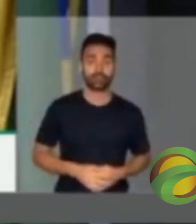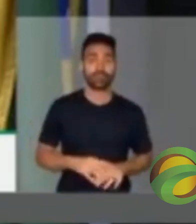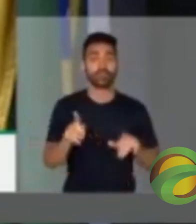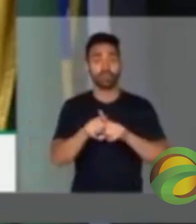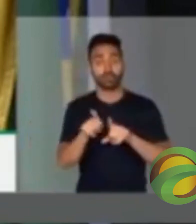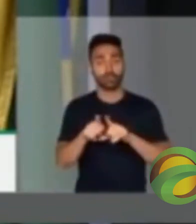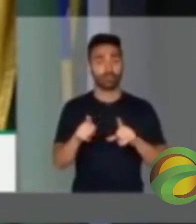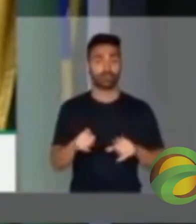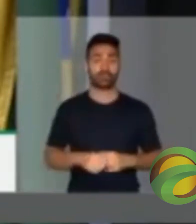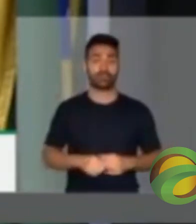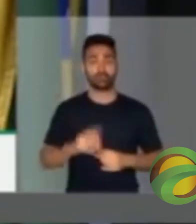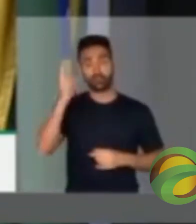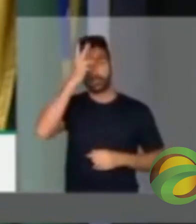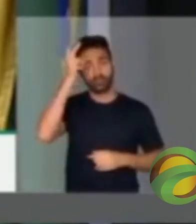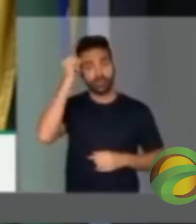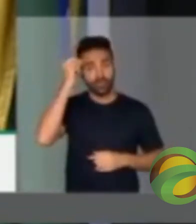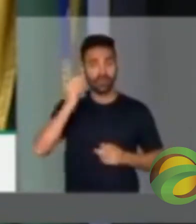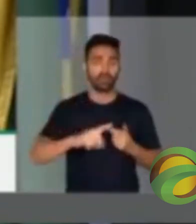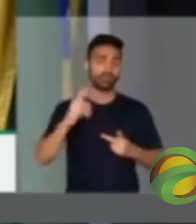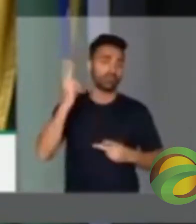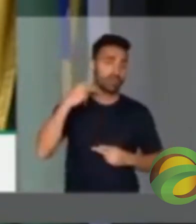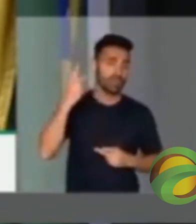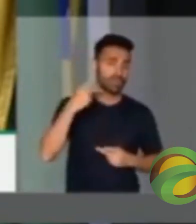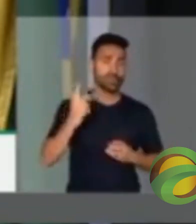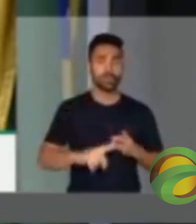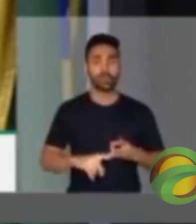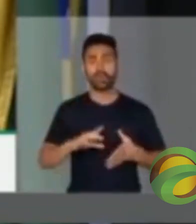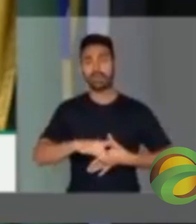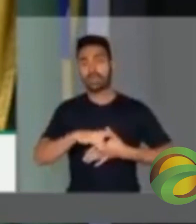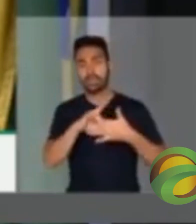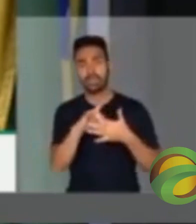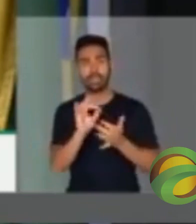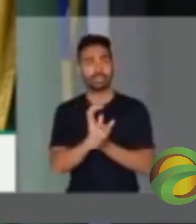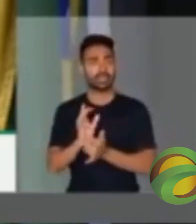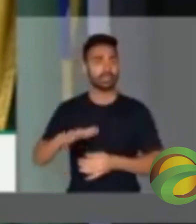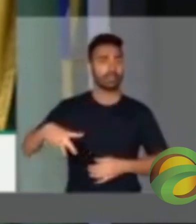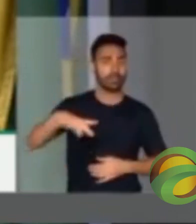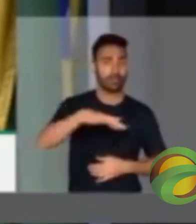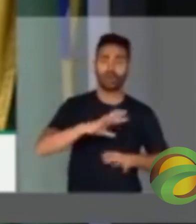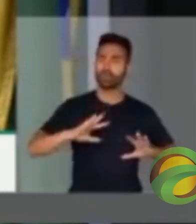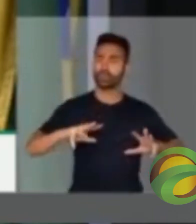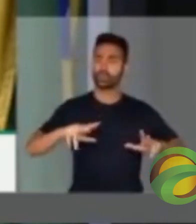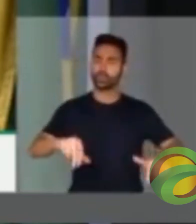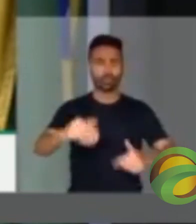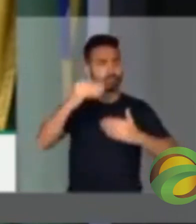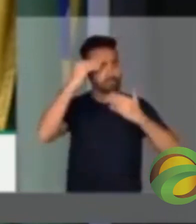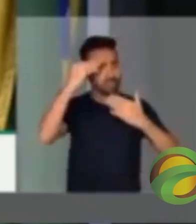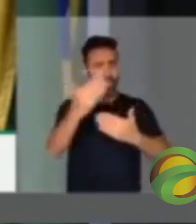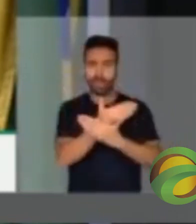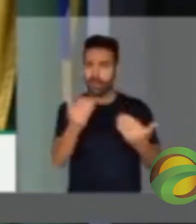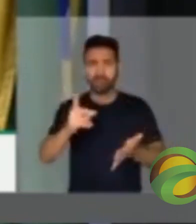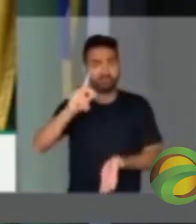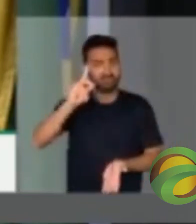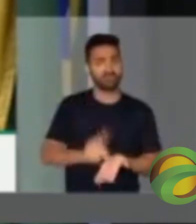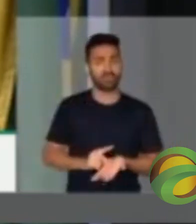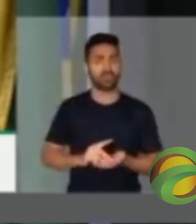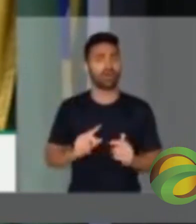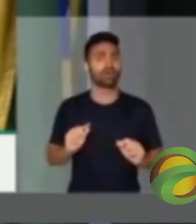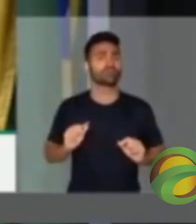agradecer a todos os prefeitos, vereadores, lideranças políticas, a todos aqueles que